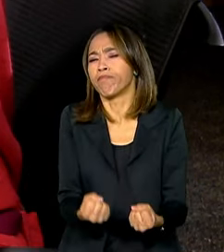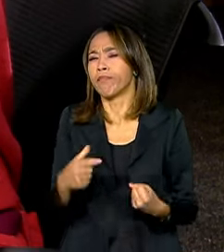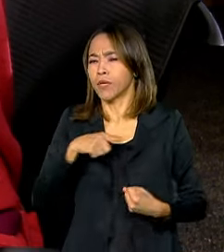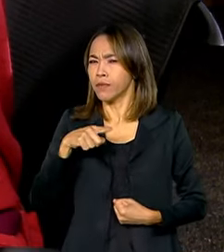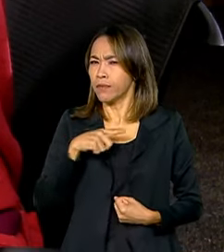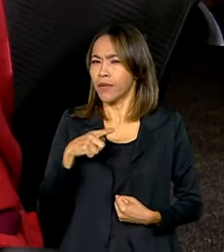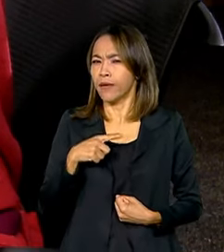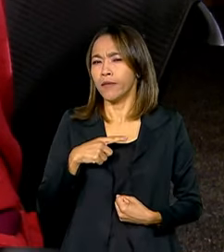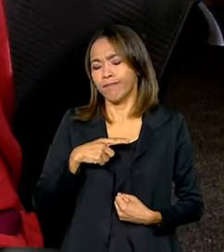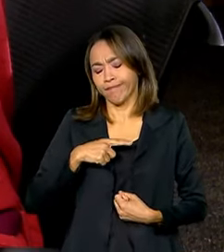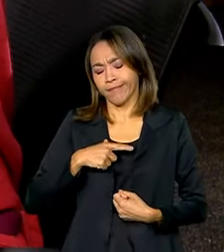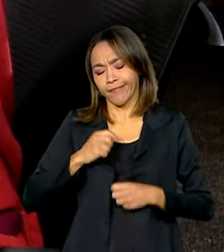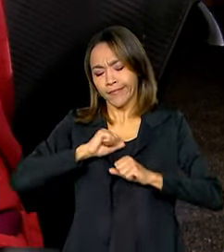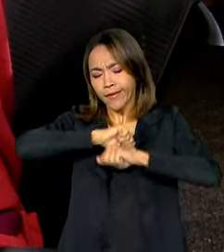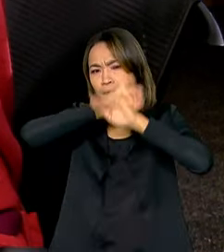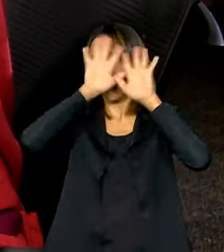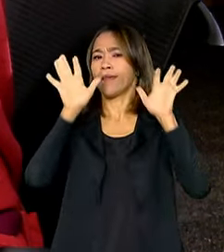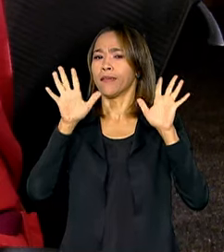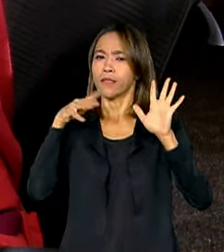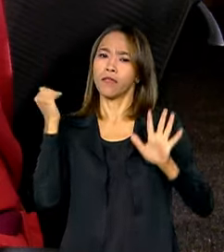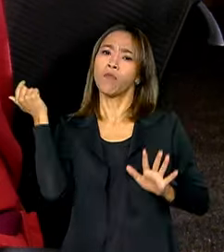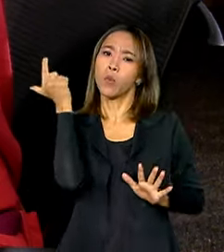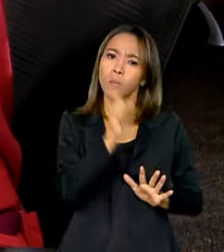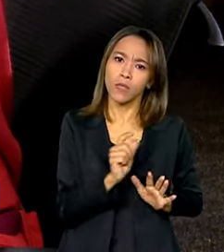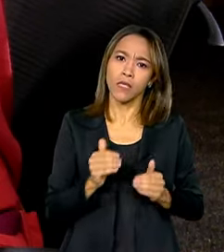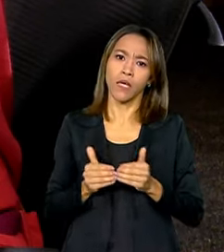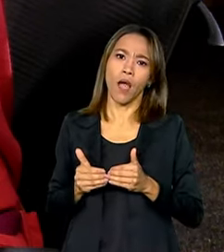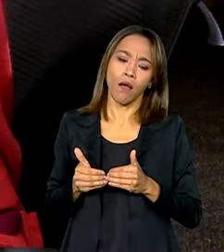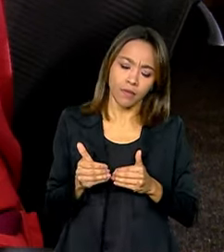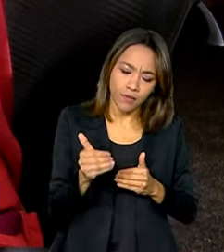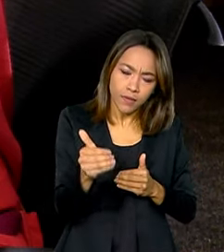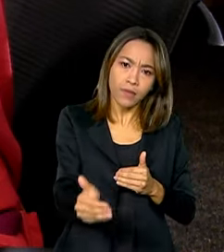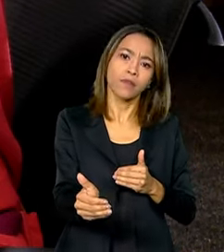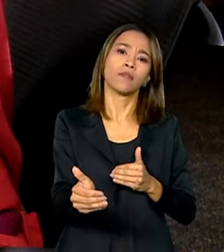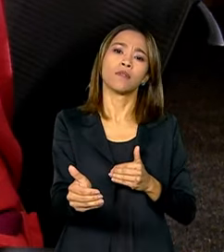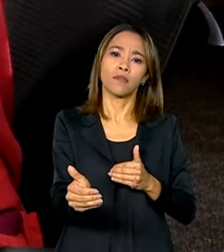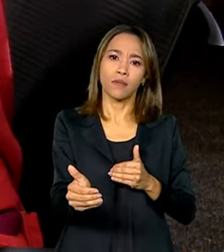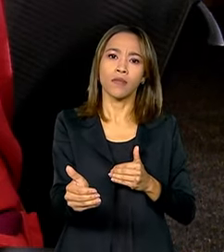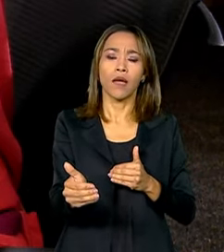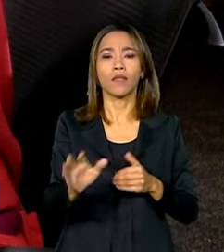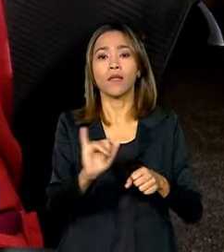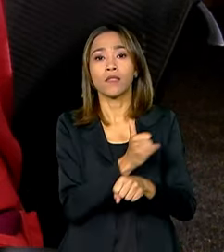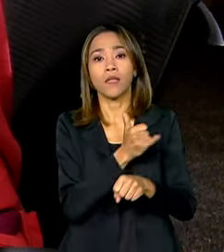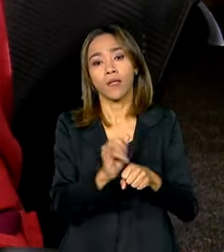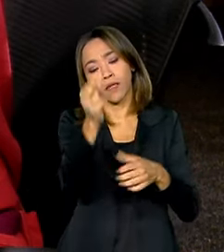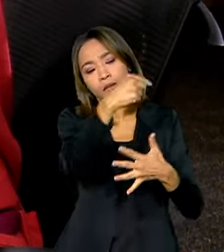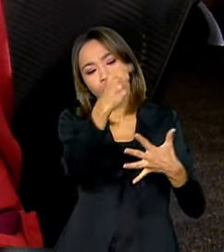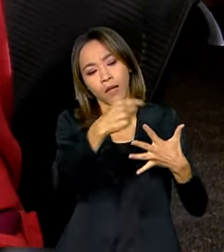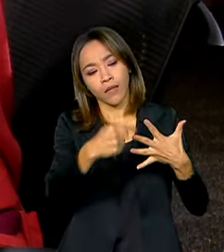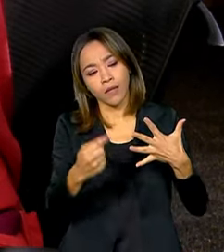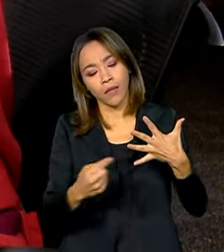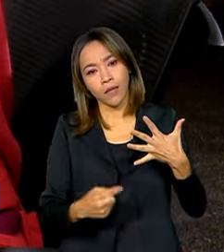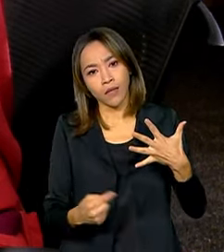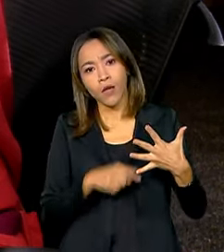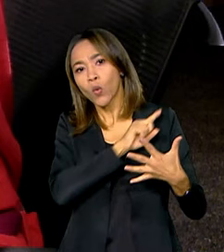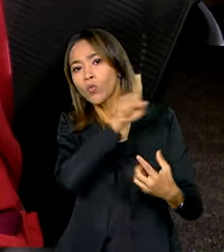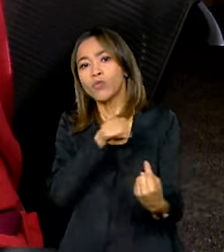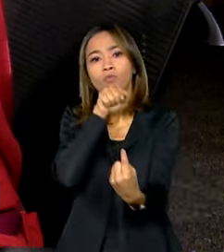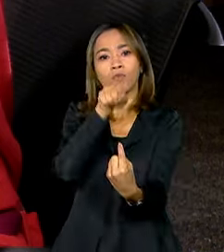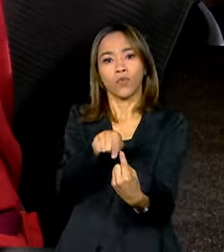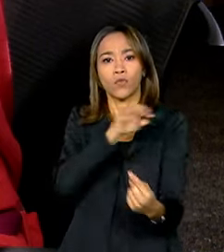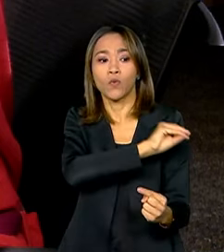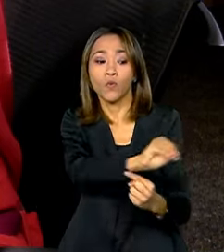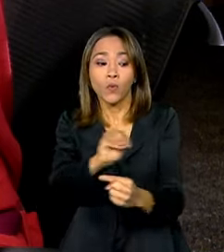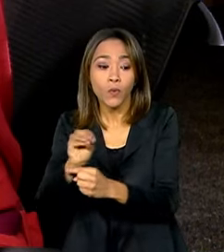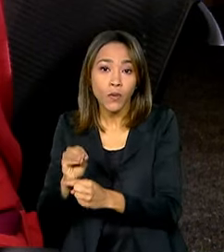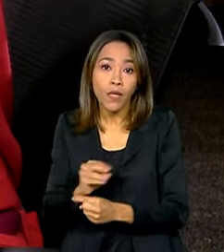muito convencimento que nós vamos avançar bastante nas ações que promovem essa preservação. O